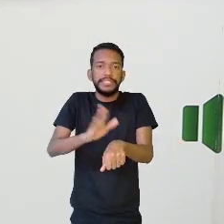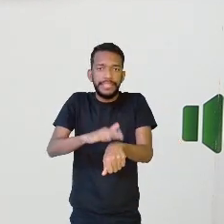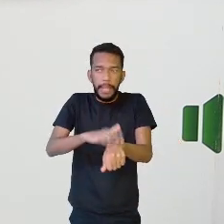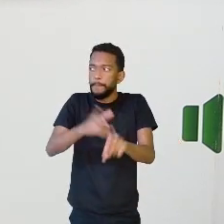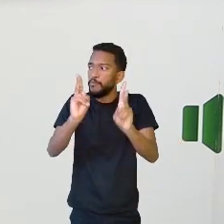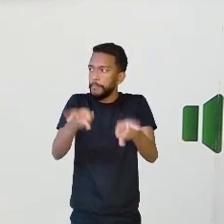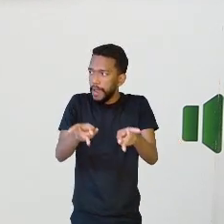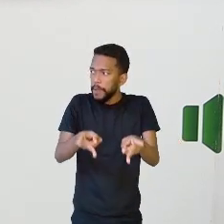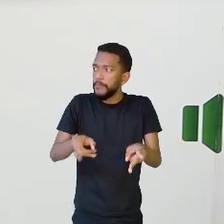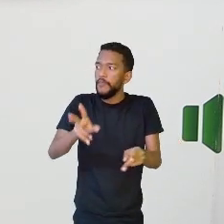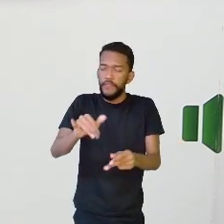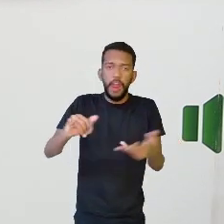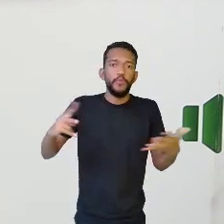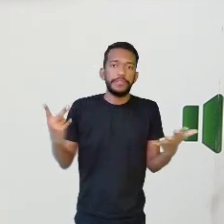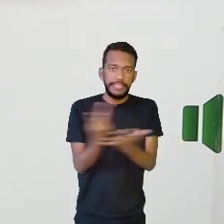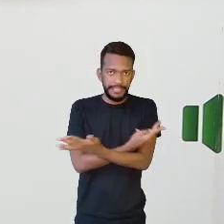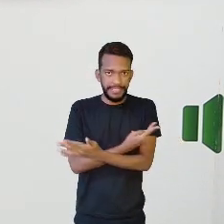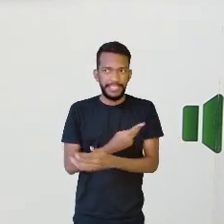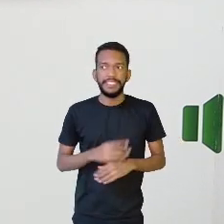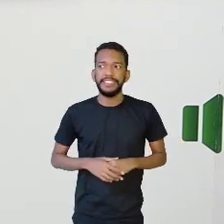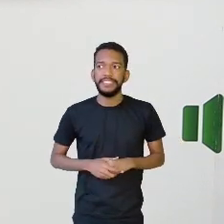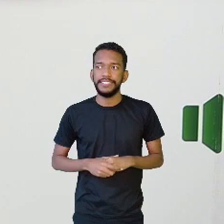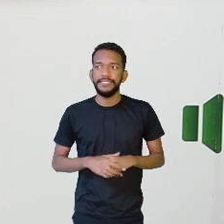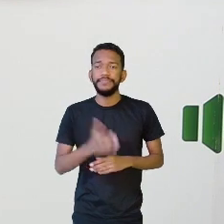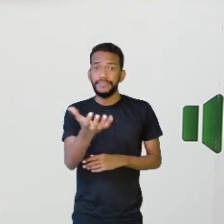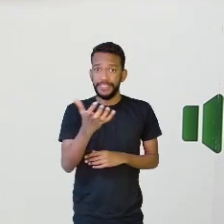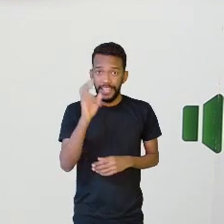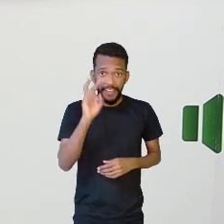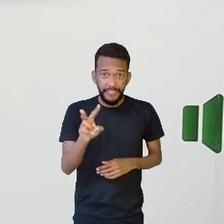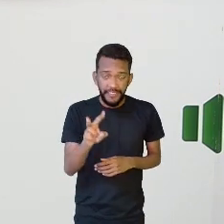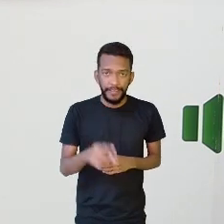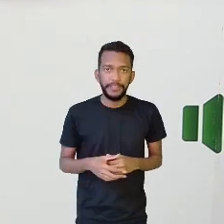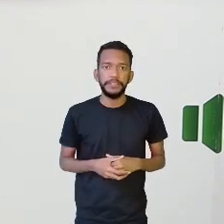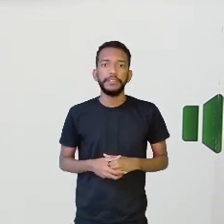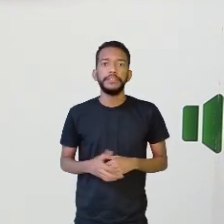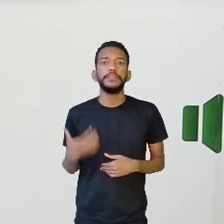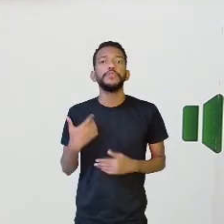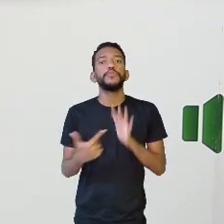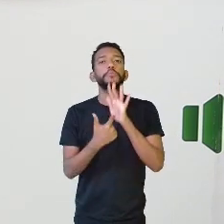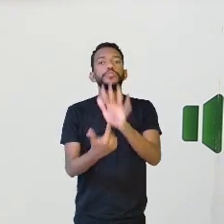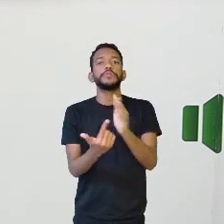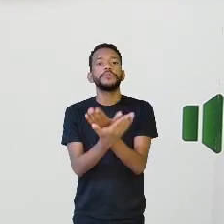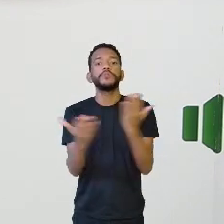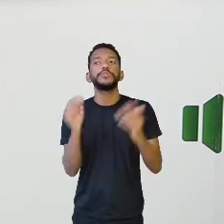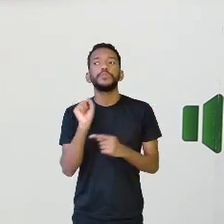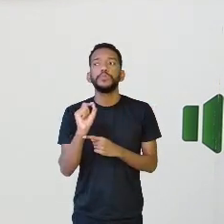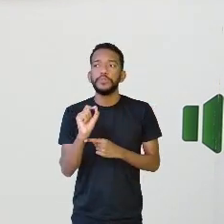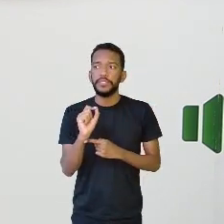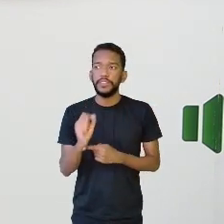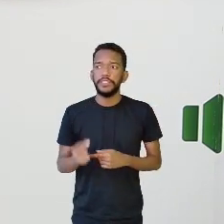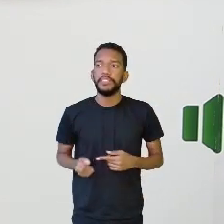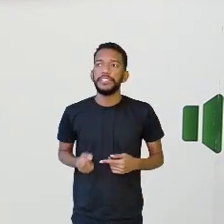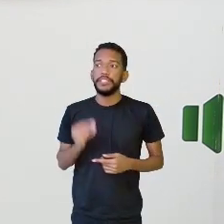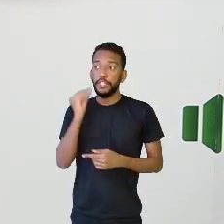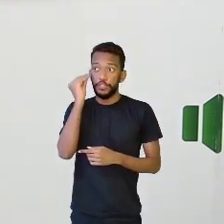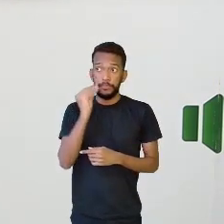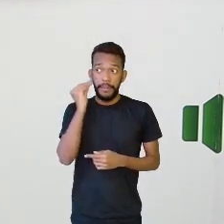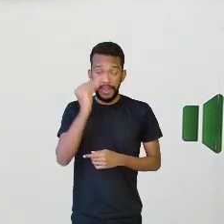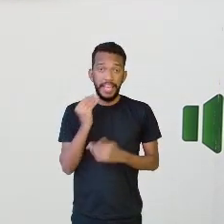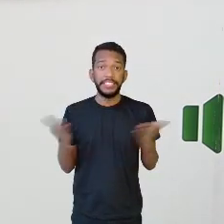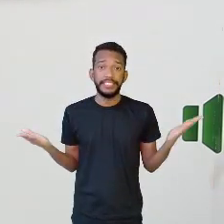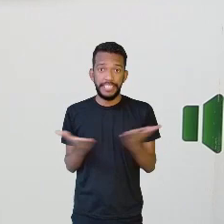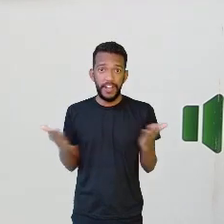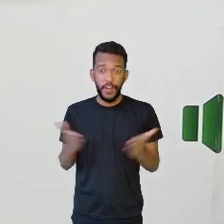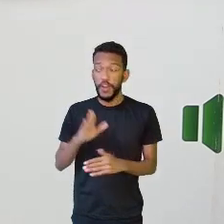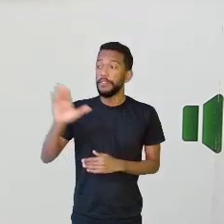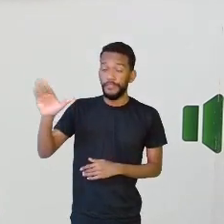a combustão aconteça. Quer ver? Eu vou mostrar para vocês. Nessa experiência prática,